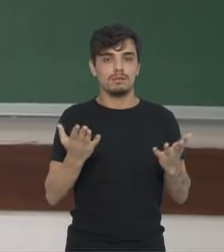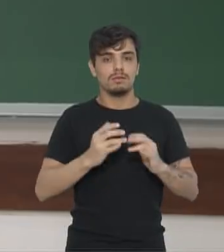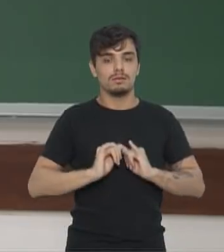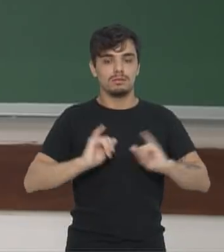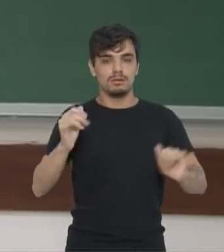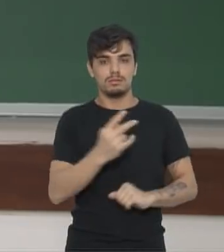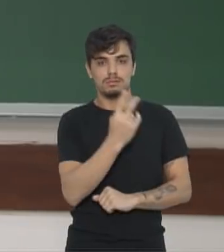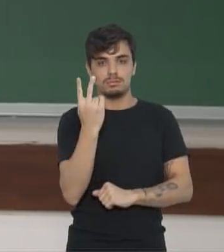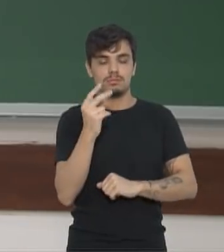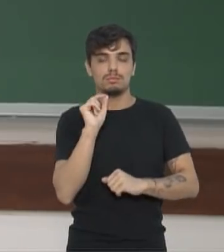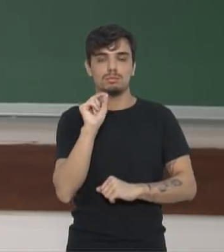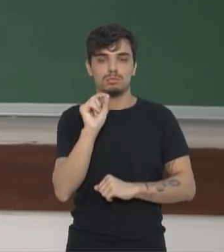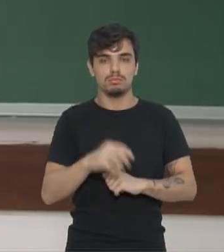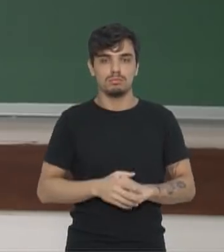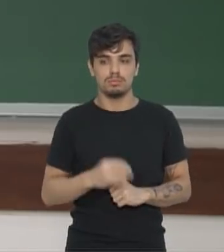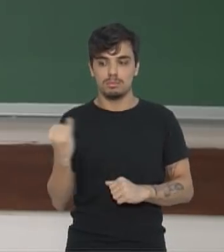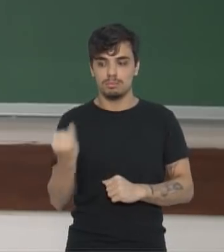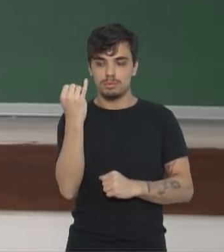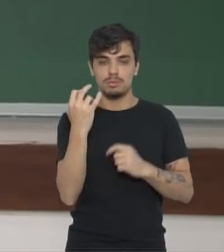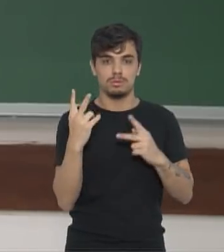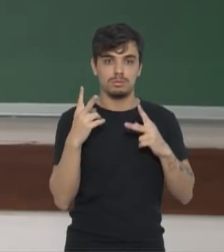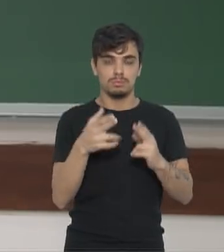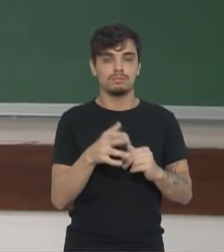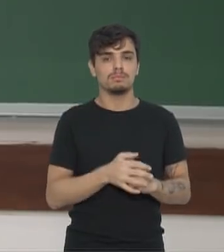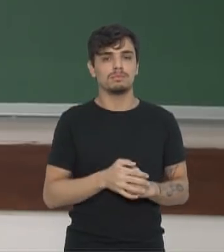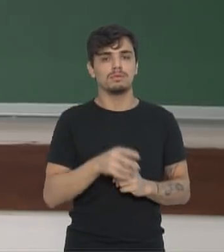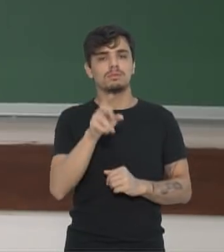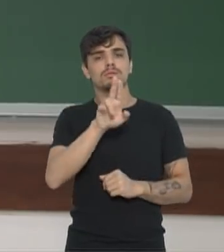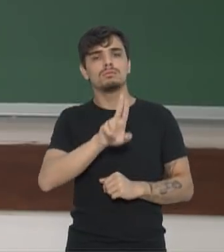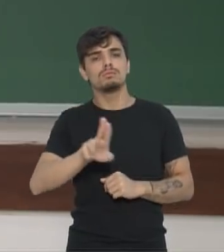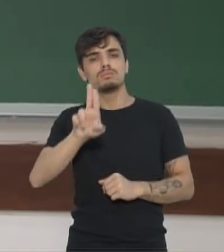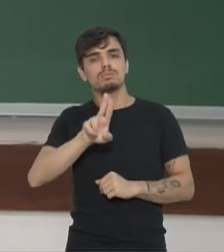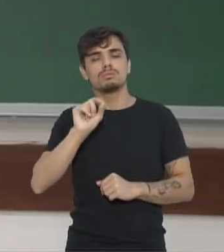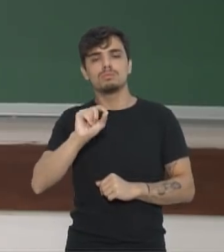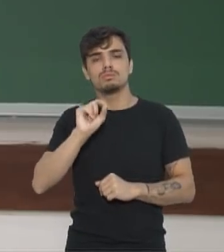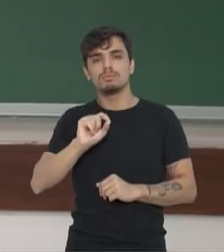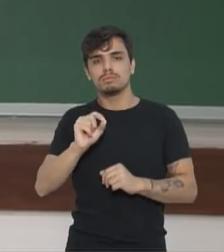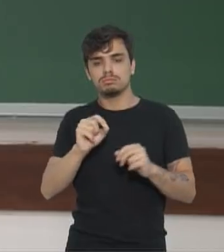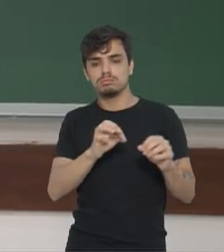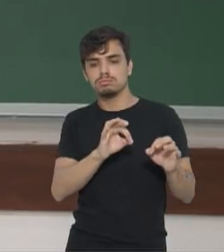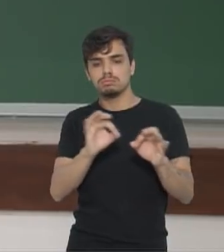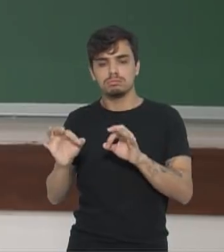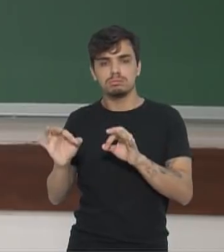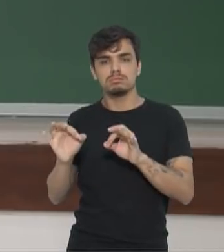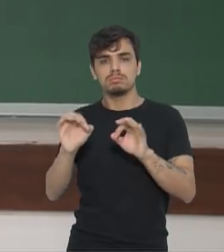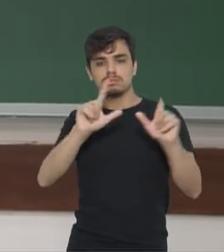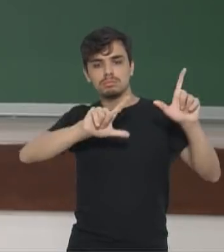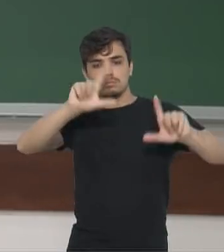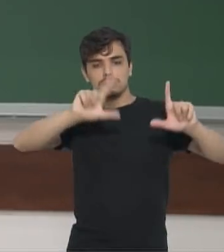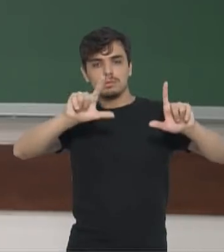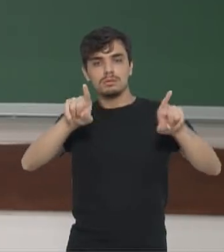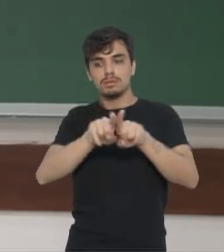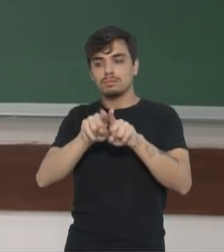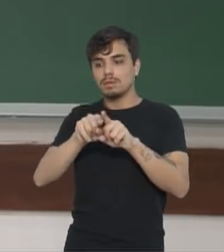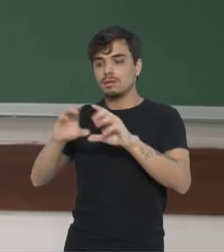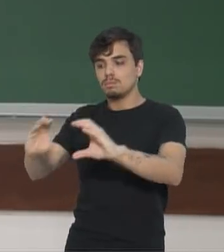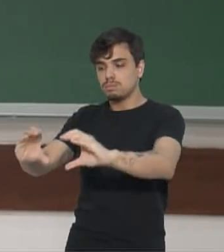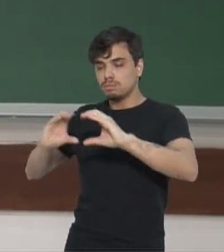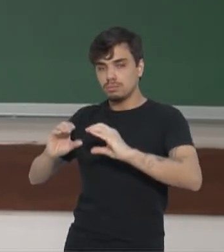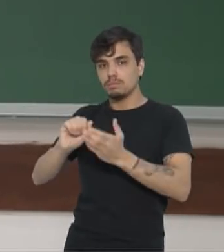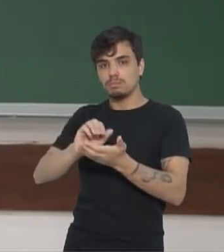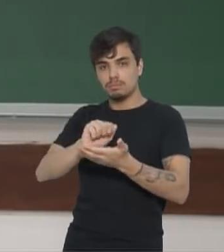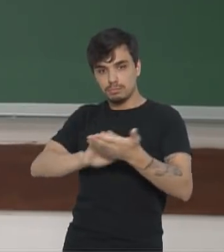importante quanto, você usa material impresso, você assiste às aulas pelo Aula Paraná, pela TV. Pois